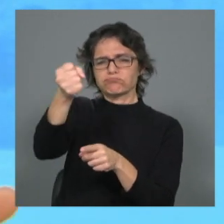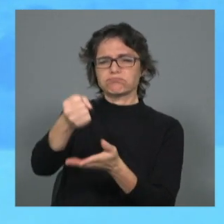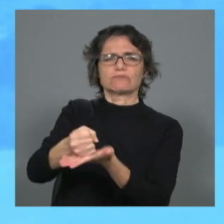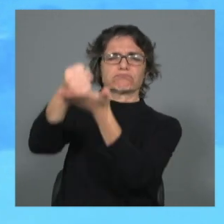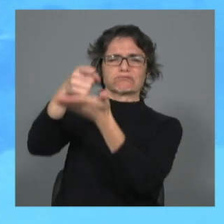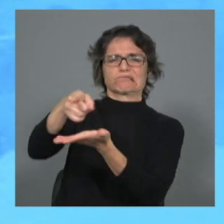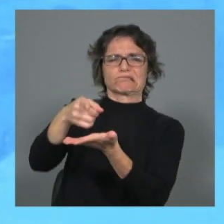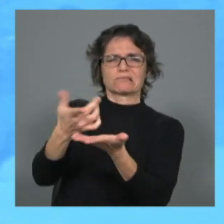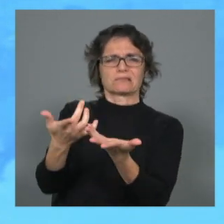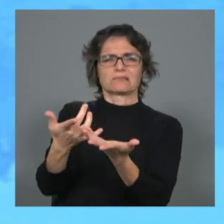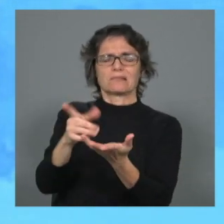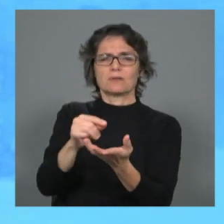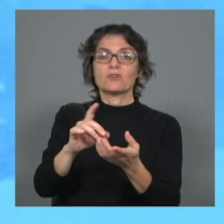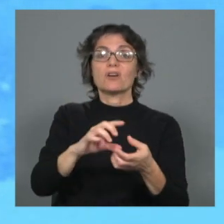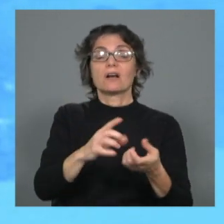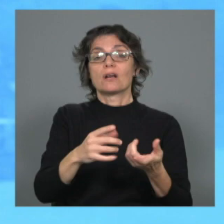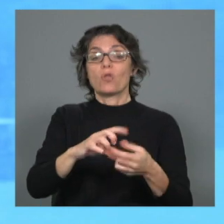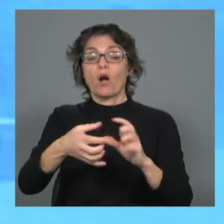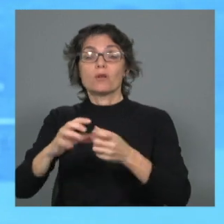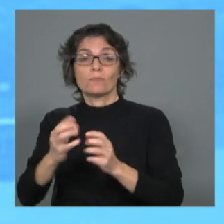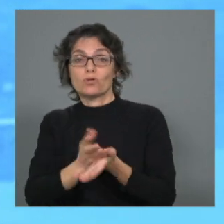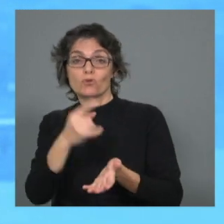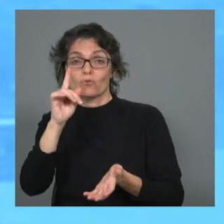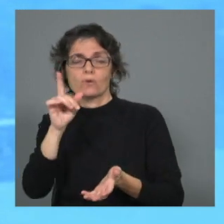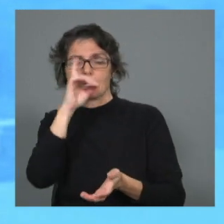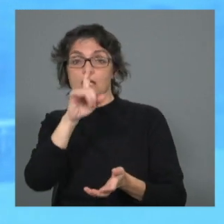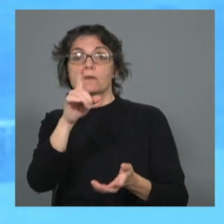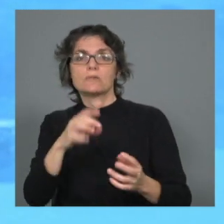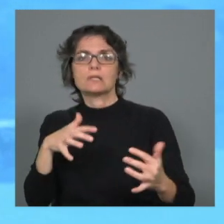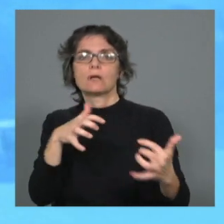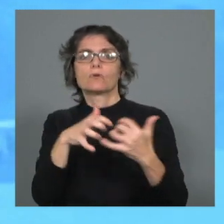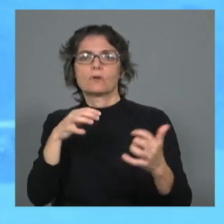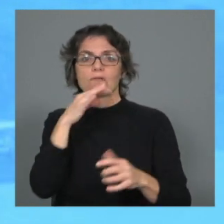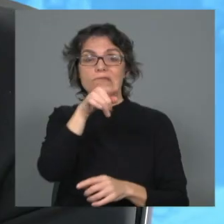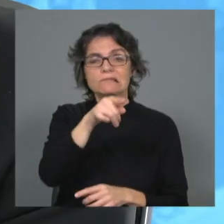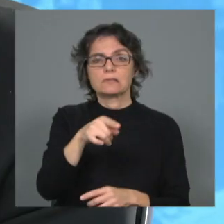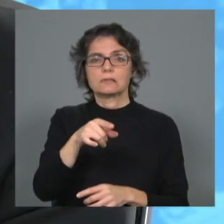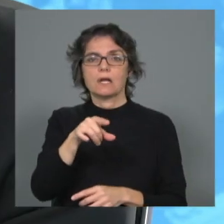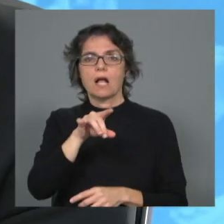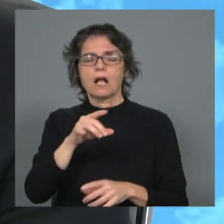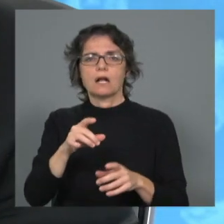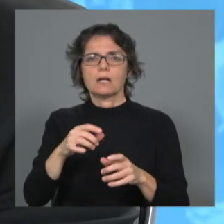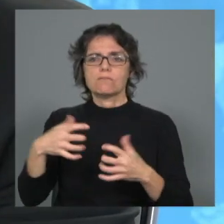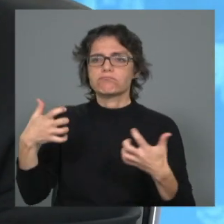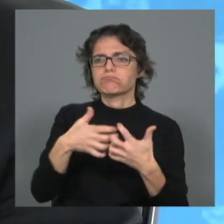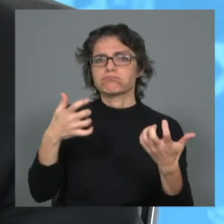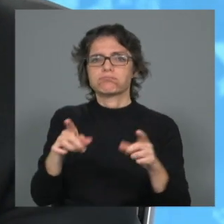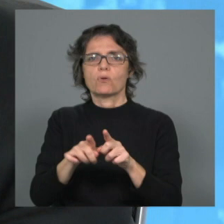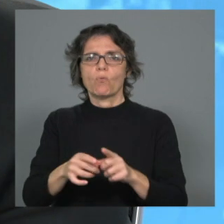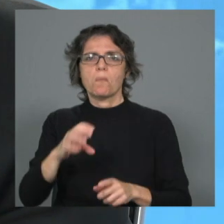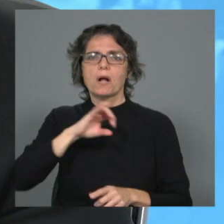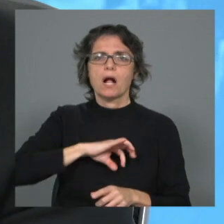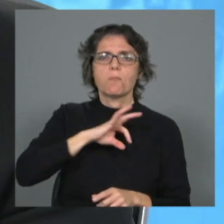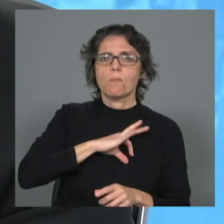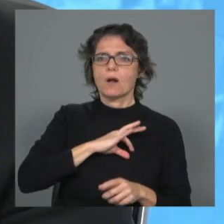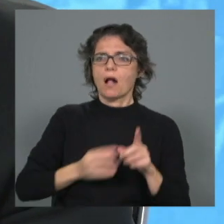tempos da Guerra Fria, não era? Era habitual a guerra de medalhas entre o Ocidente, entre a Rússia e os Estados